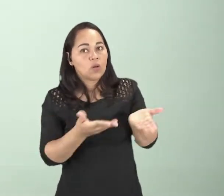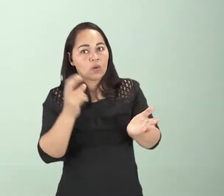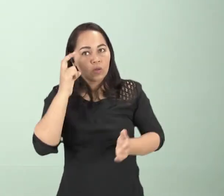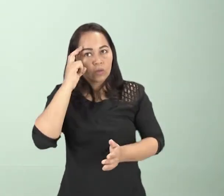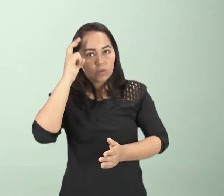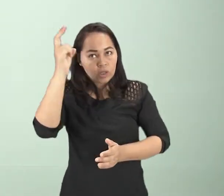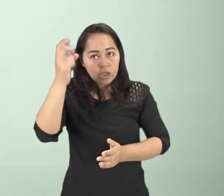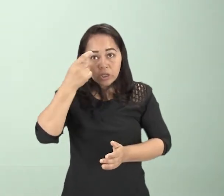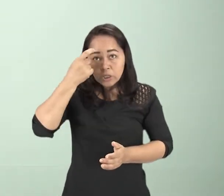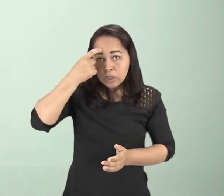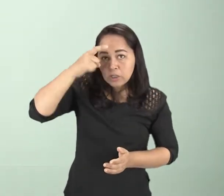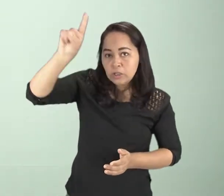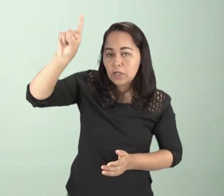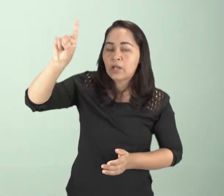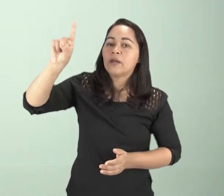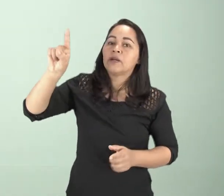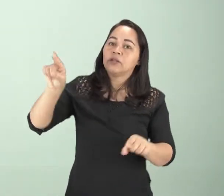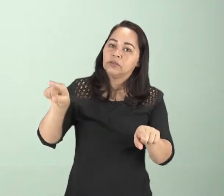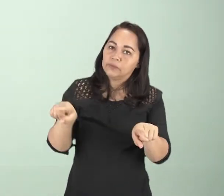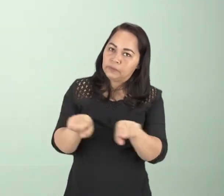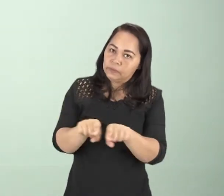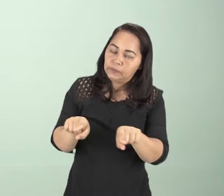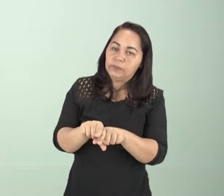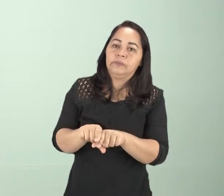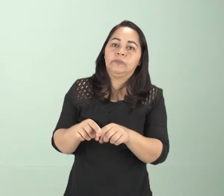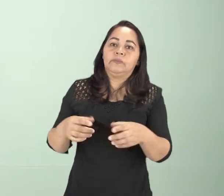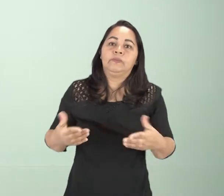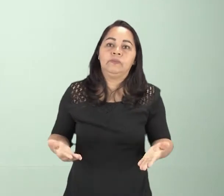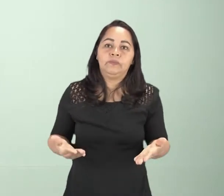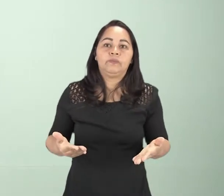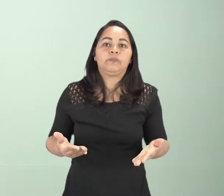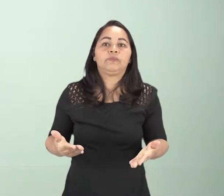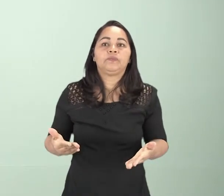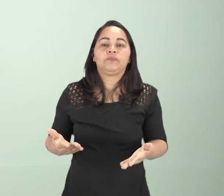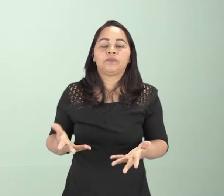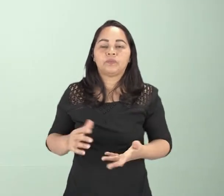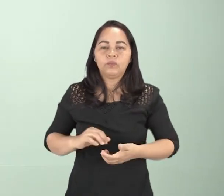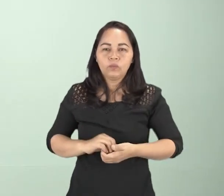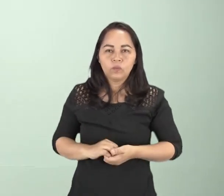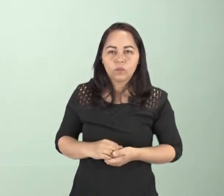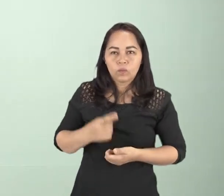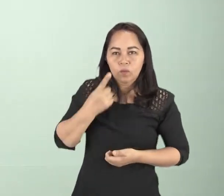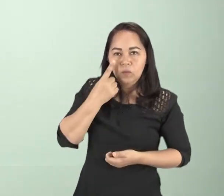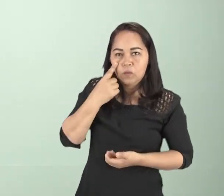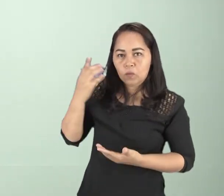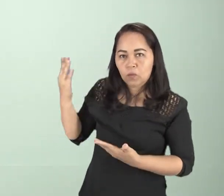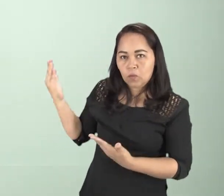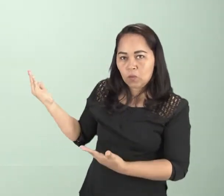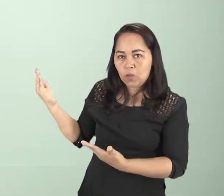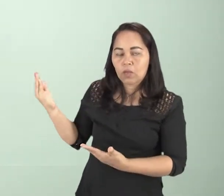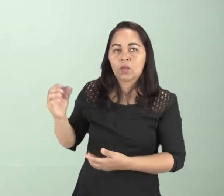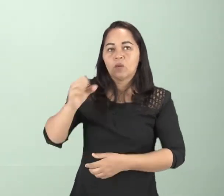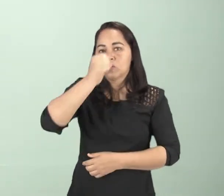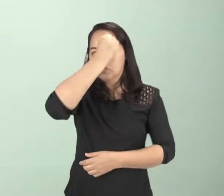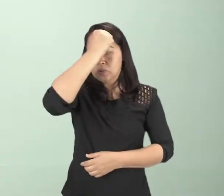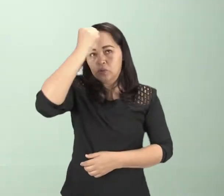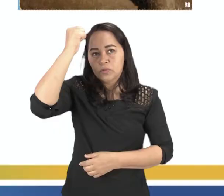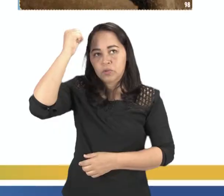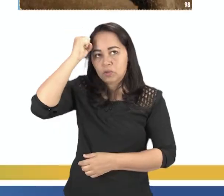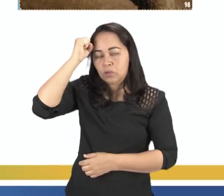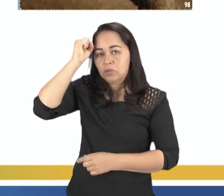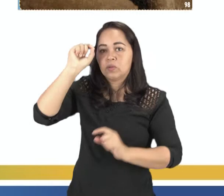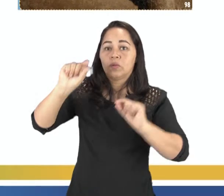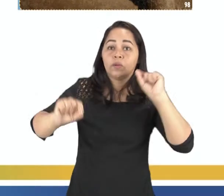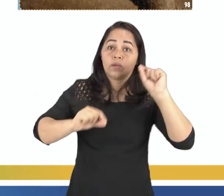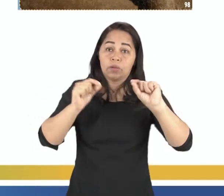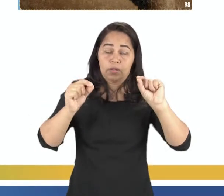destacando e dando lugar nessas sociedades, né? Então, nós devemos pensar nisso. Olha só, o sociólogo chama a atenção para o